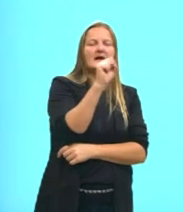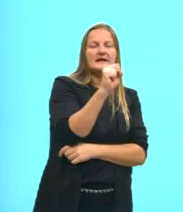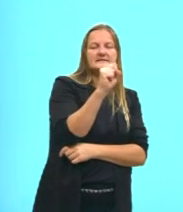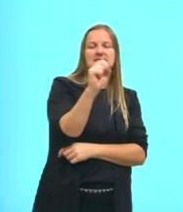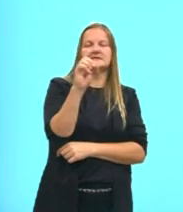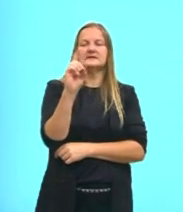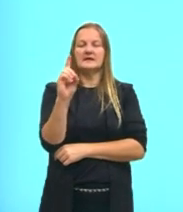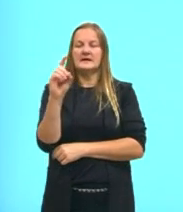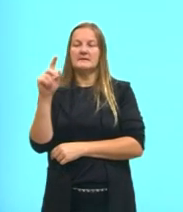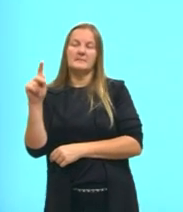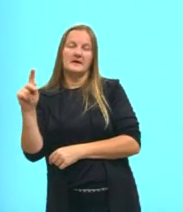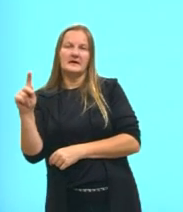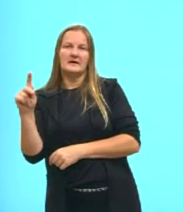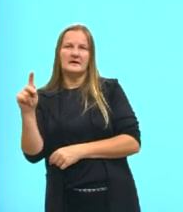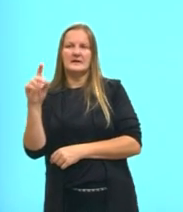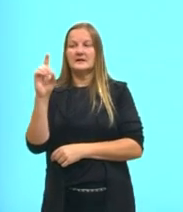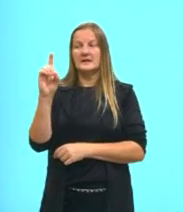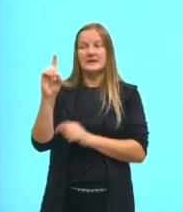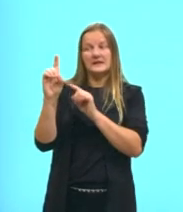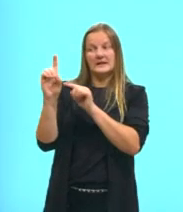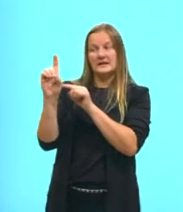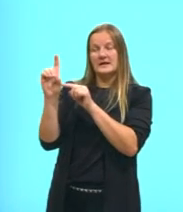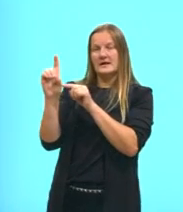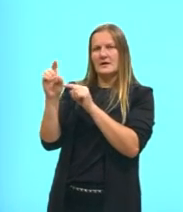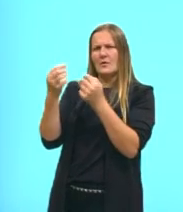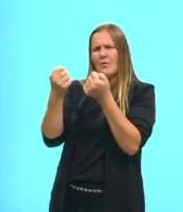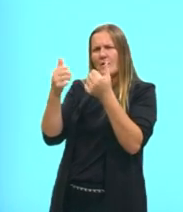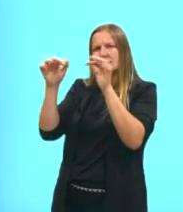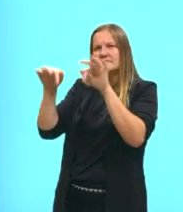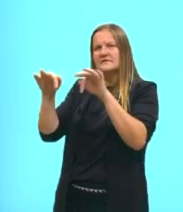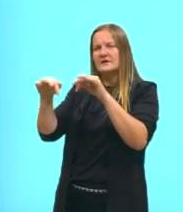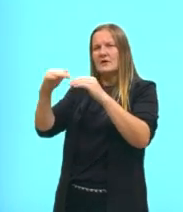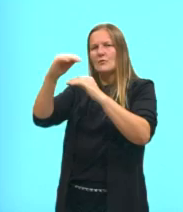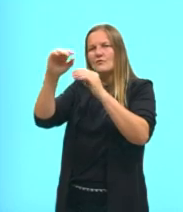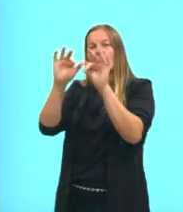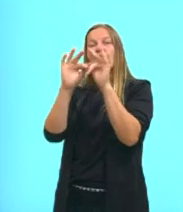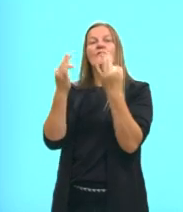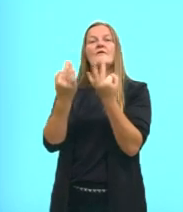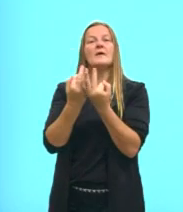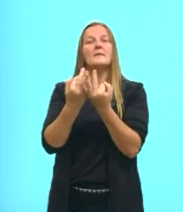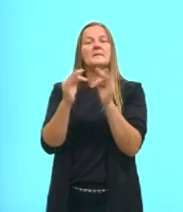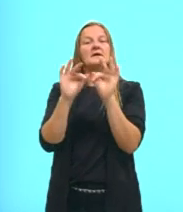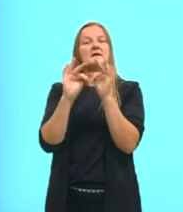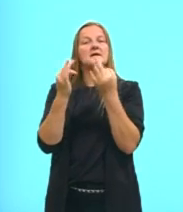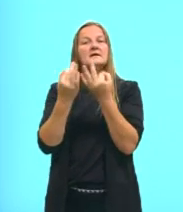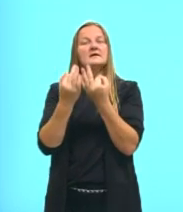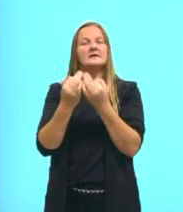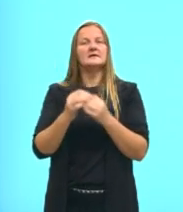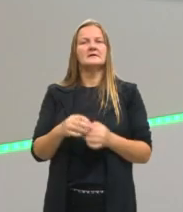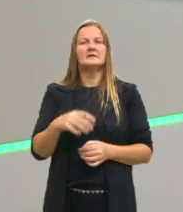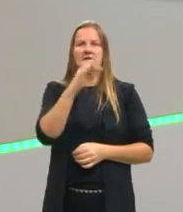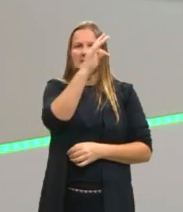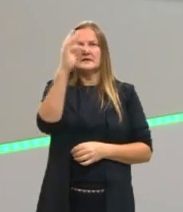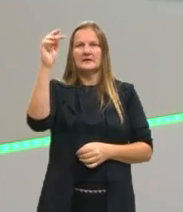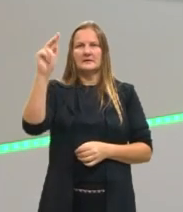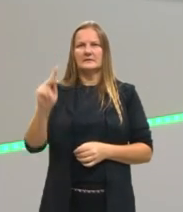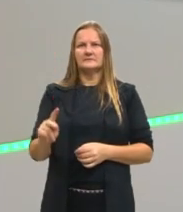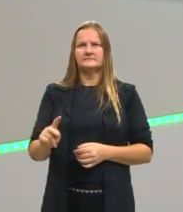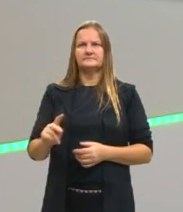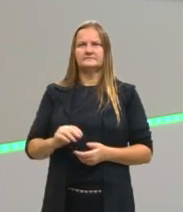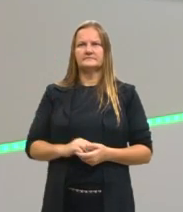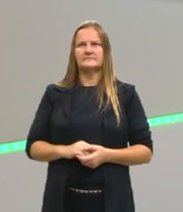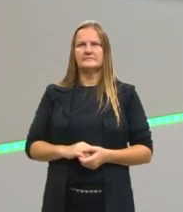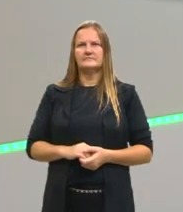IP ele vai tá lá no final então ele vai estar em qual família se a gente voltar lá na tabela